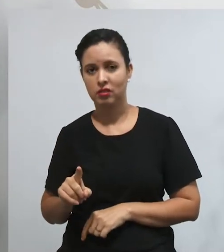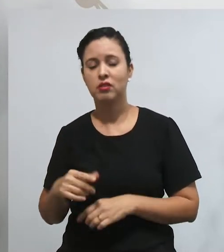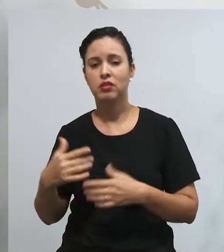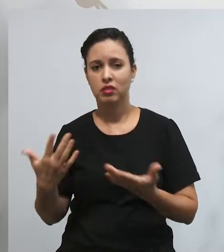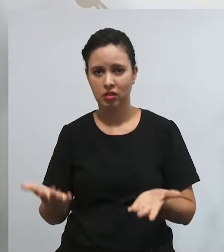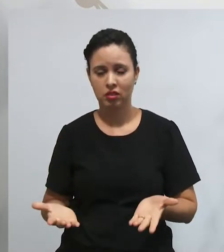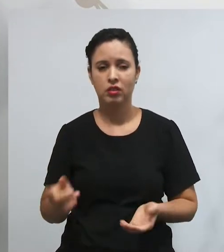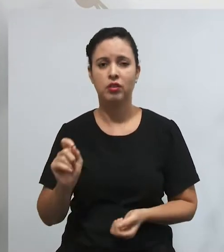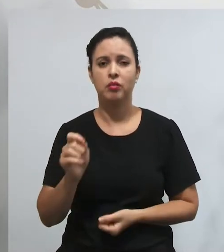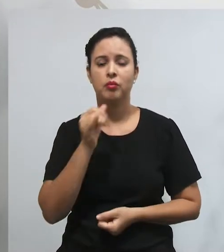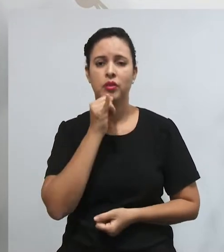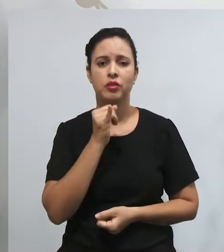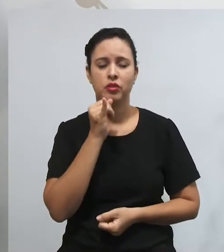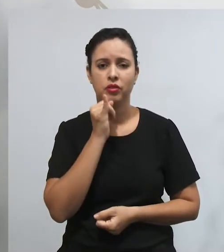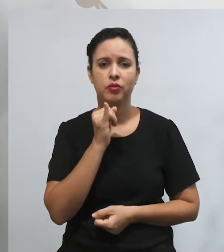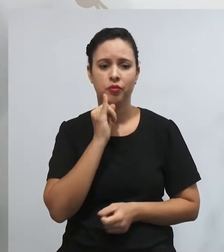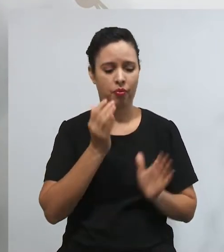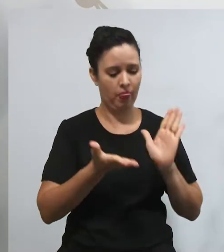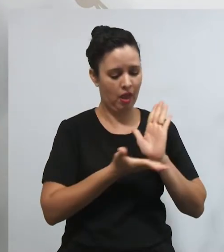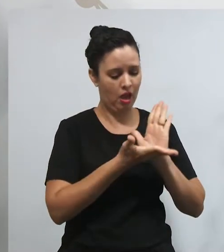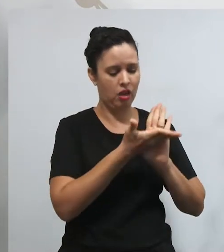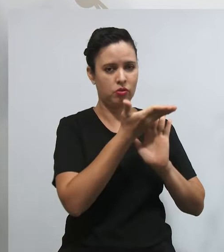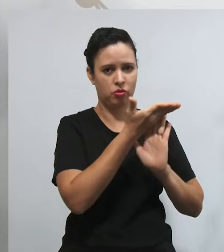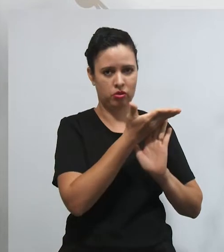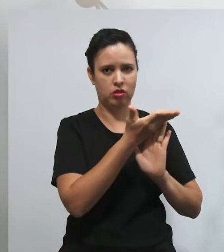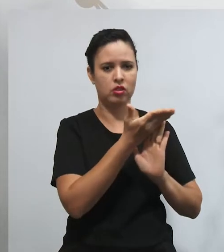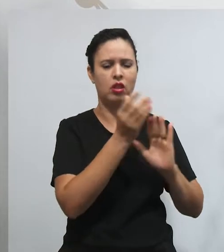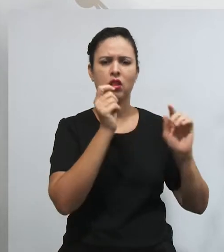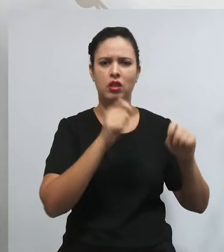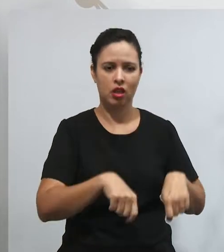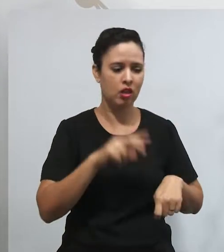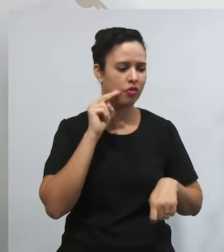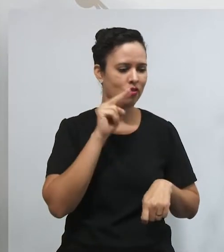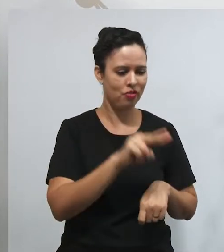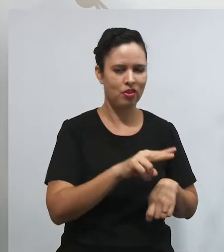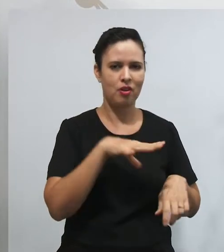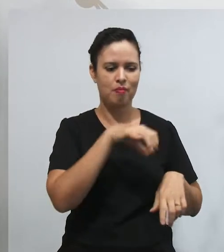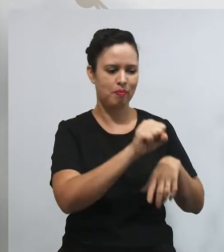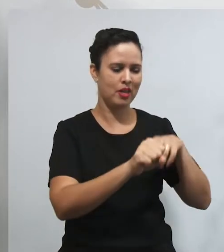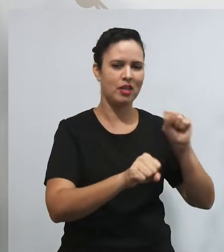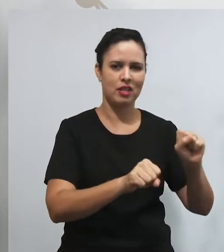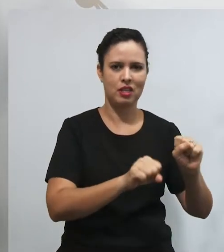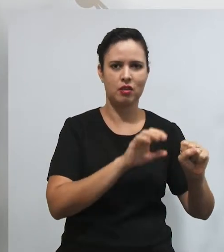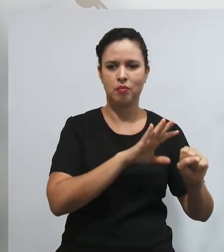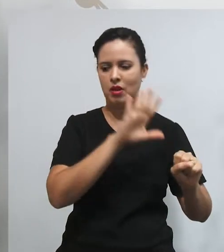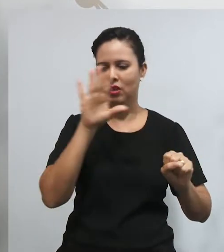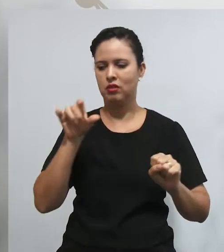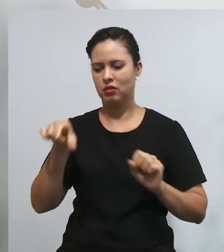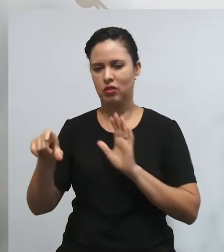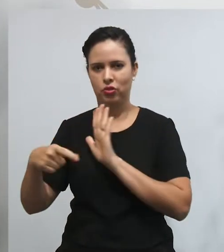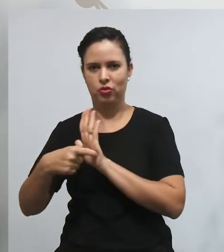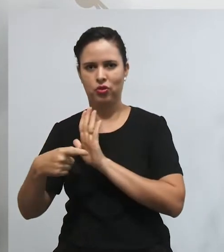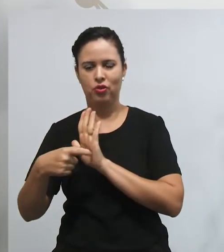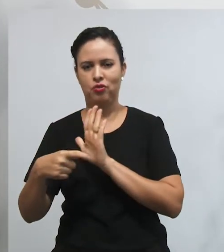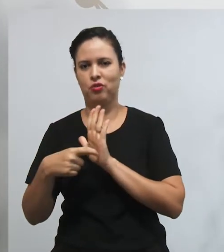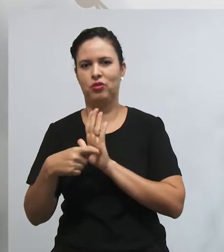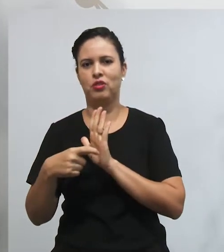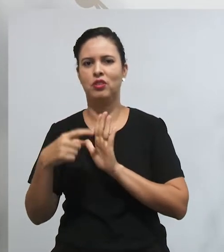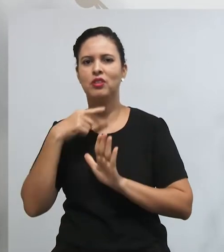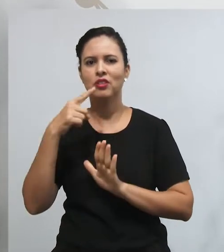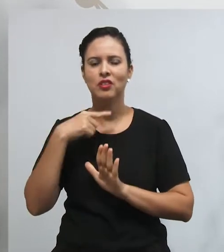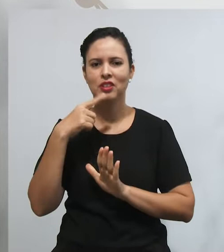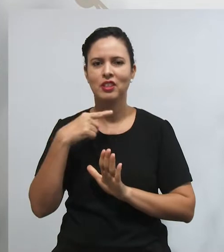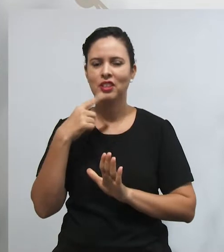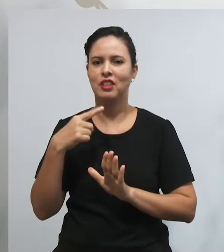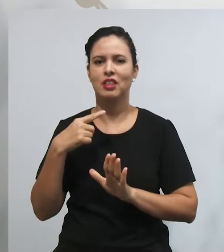terem ideia, a questão do hardware, toda a parte física a gente consegue visualizar, consegue pegar, e a parte de software, ela é uma parte muito